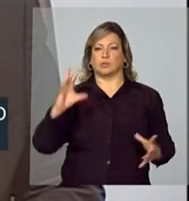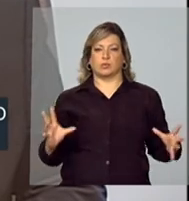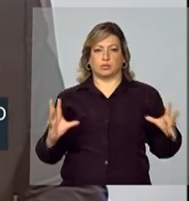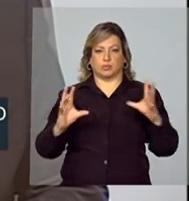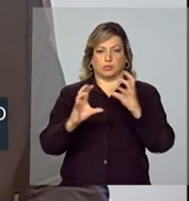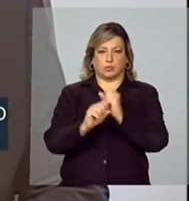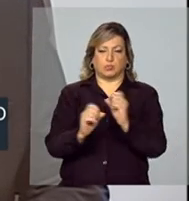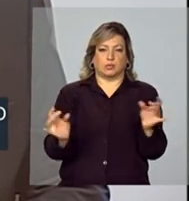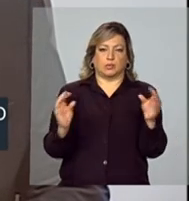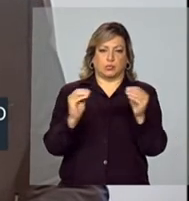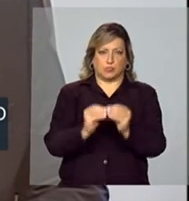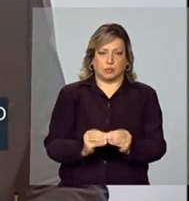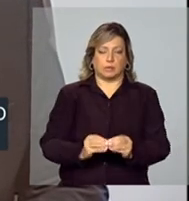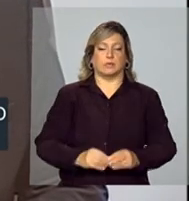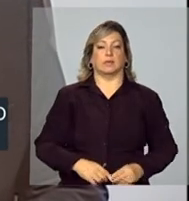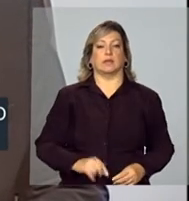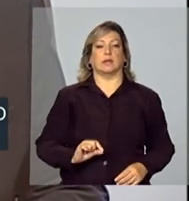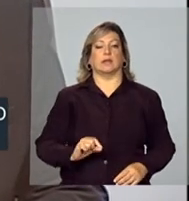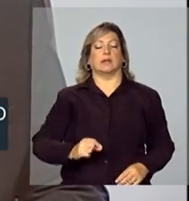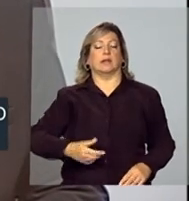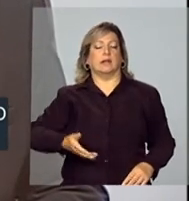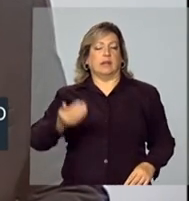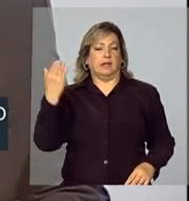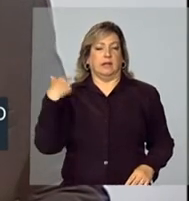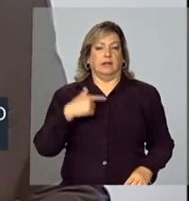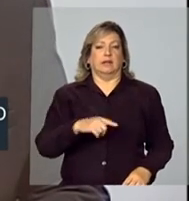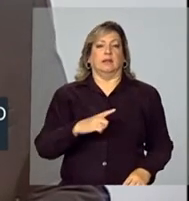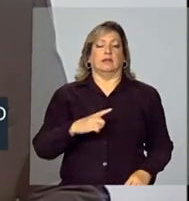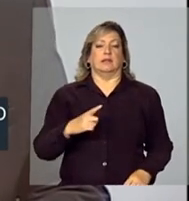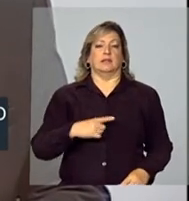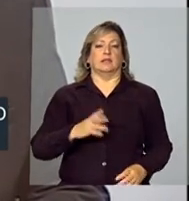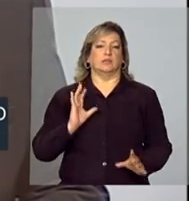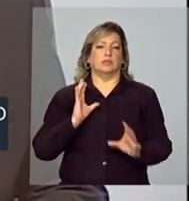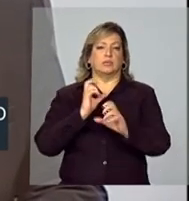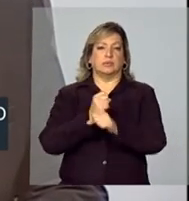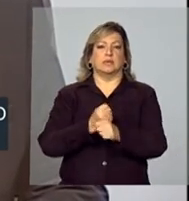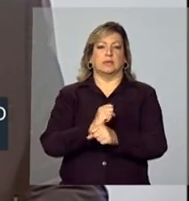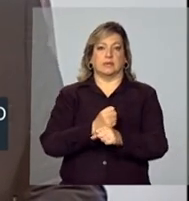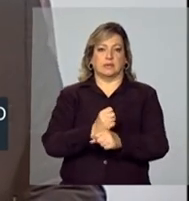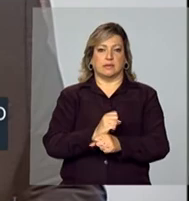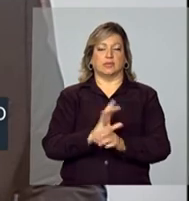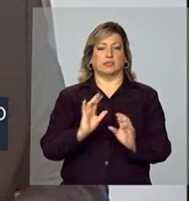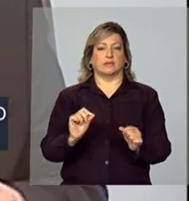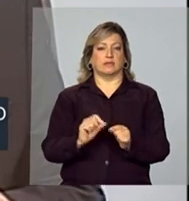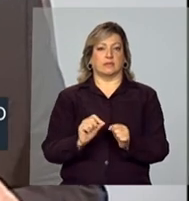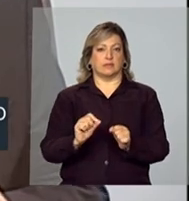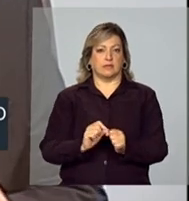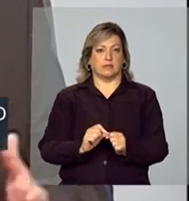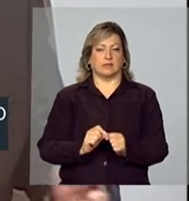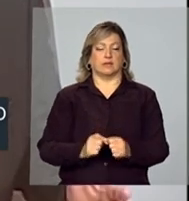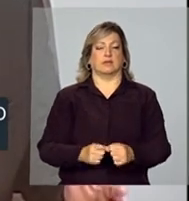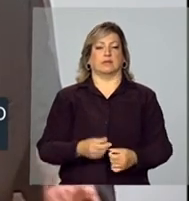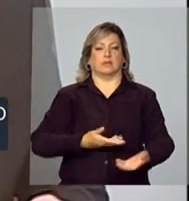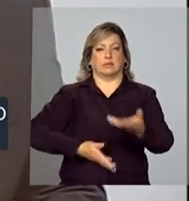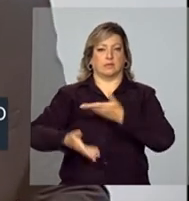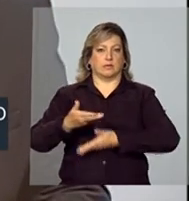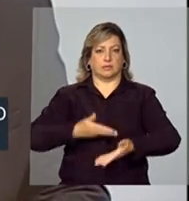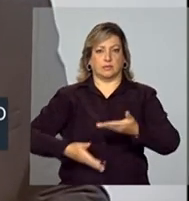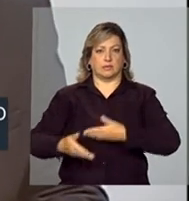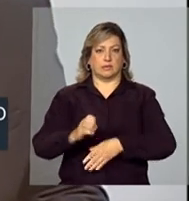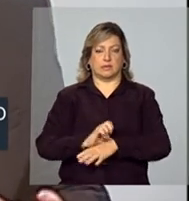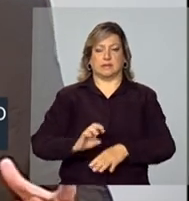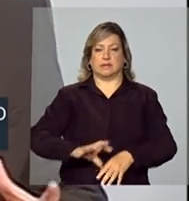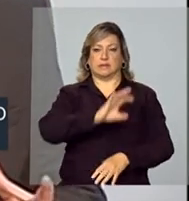trabalhou de maneira integrada com os órgãos de Defesa do Consumidor dos Estados para construir um